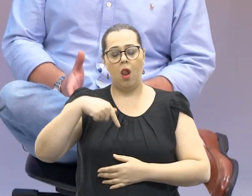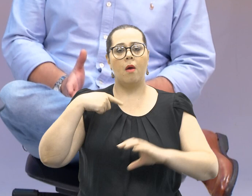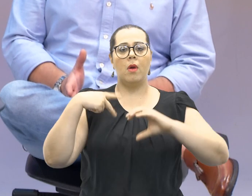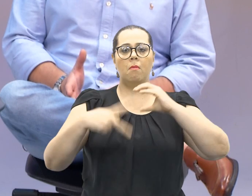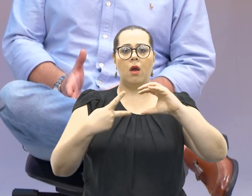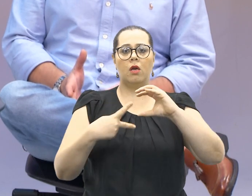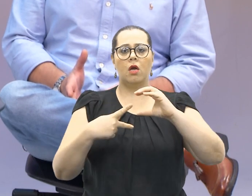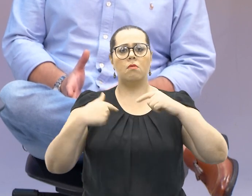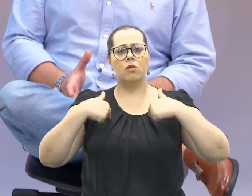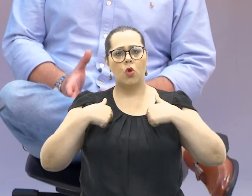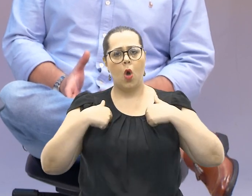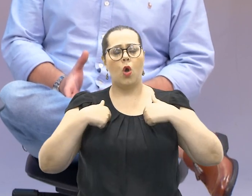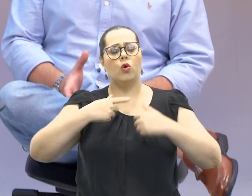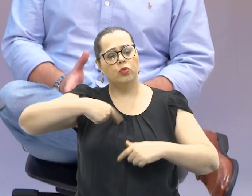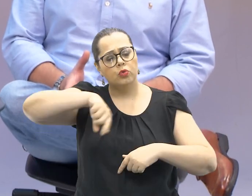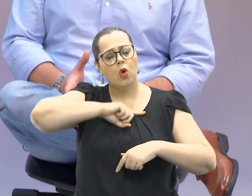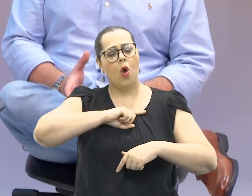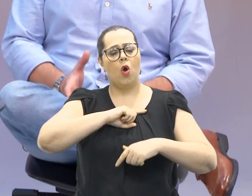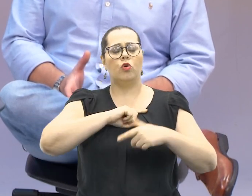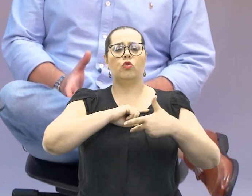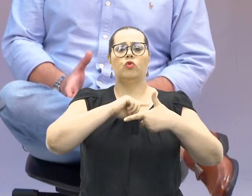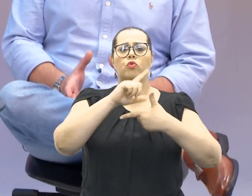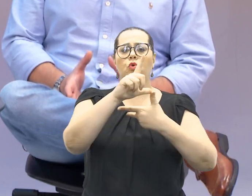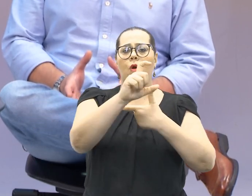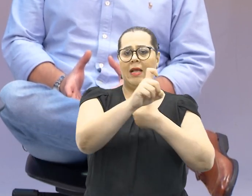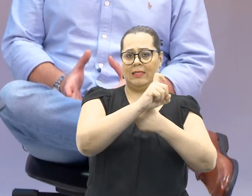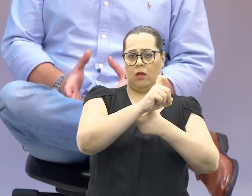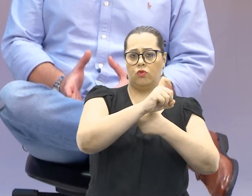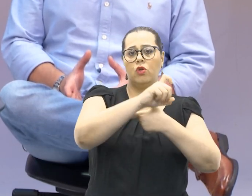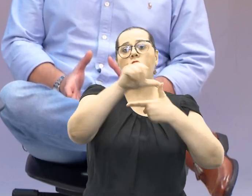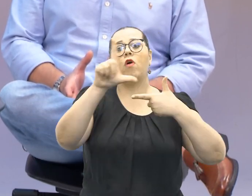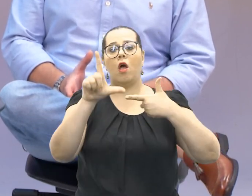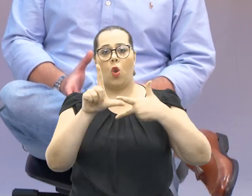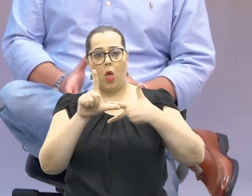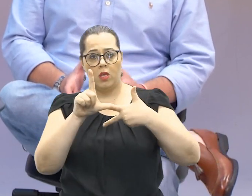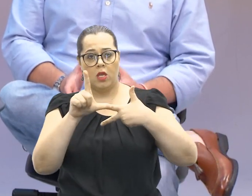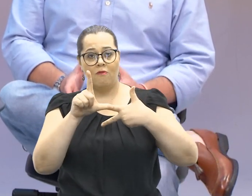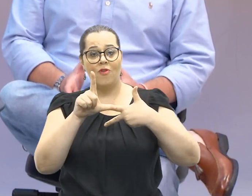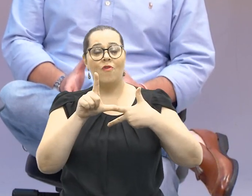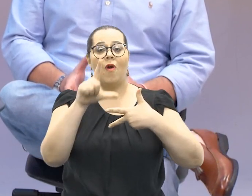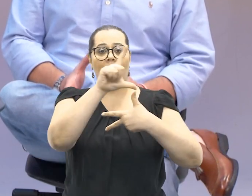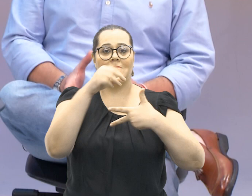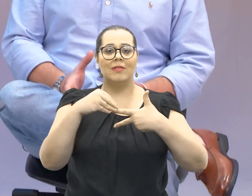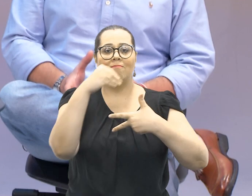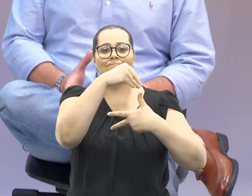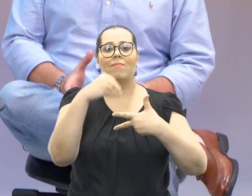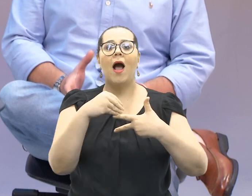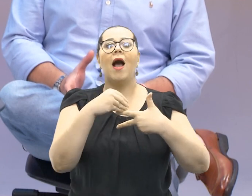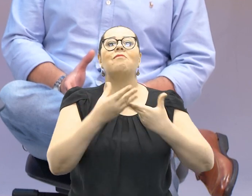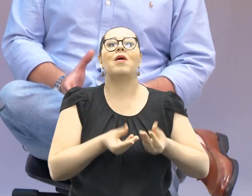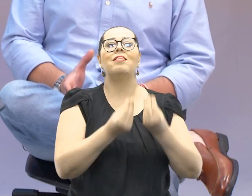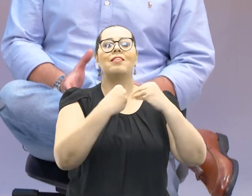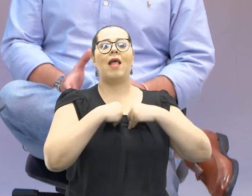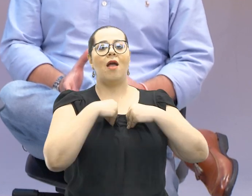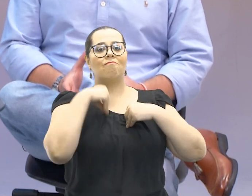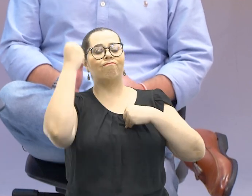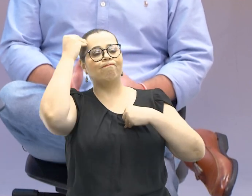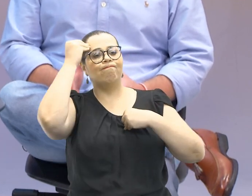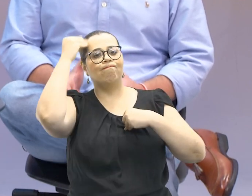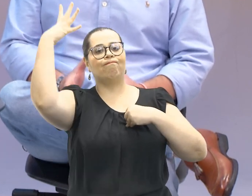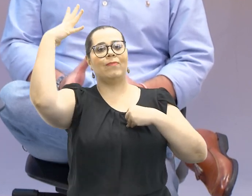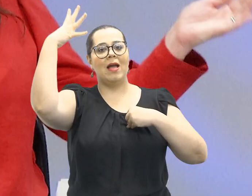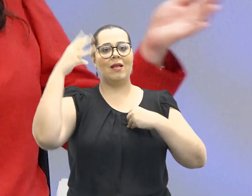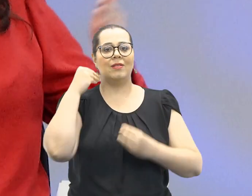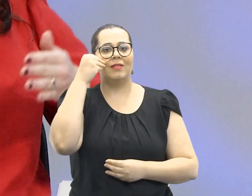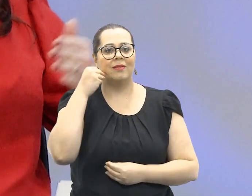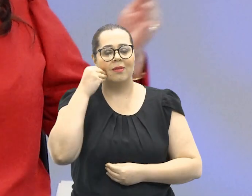quanto agente público do Legislativo, me enriqueceu muito, no sentido de poder entender a